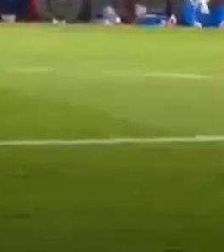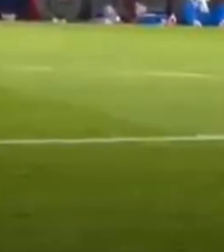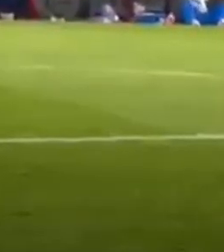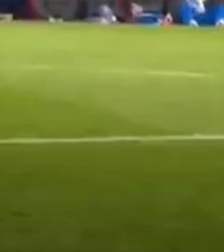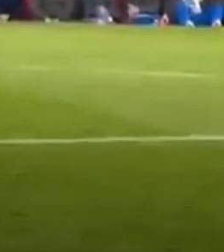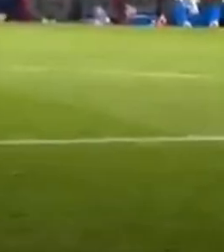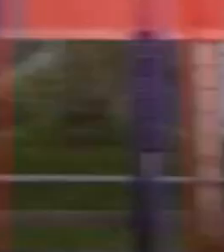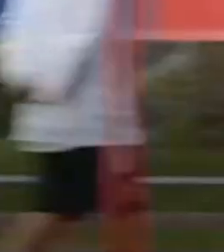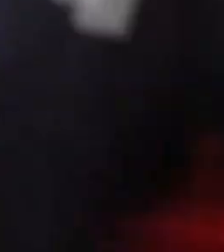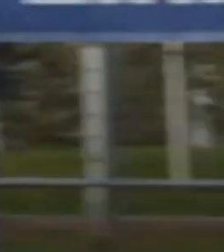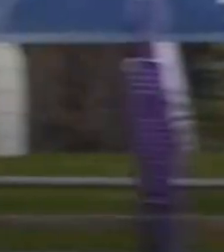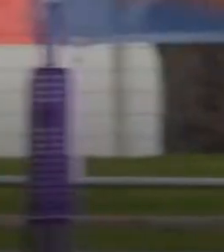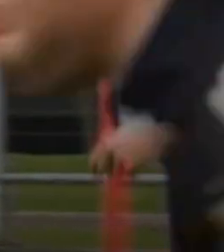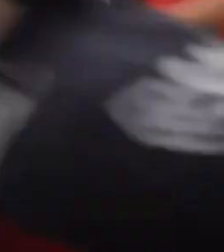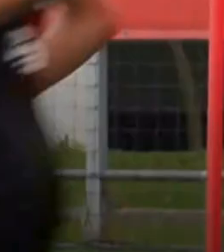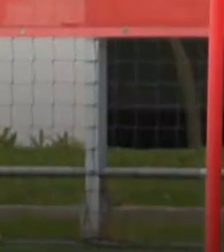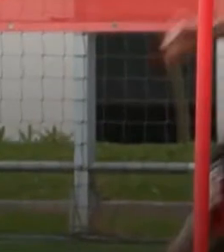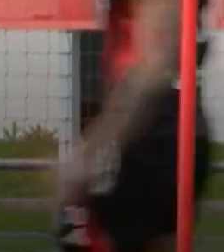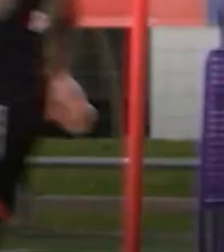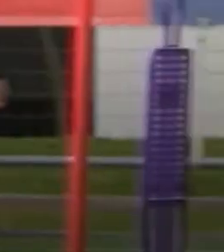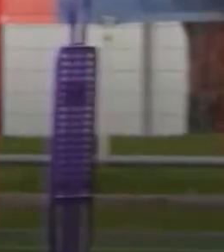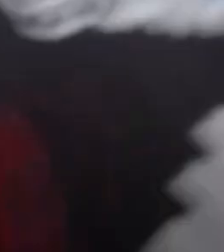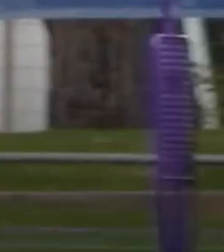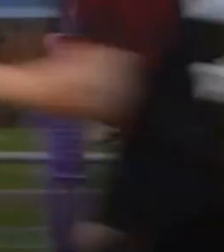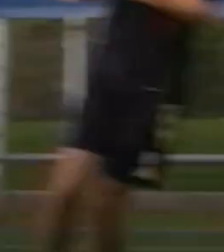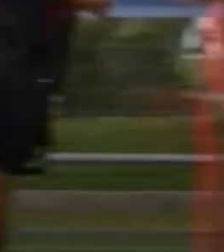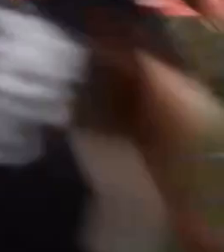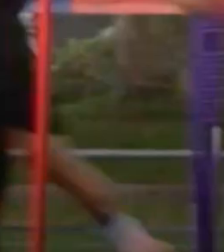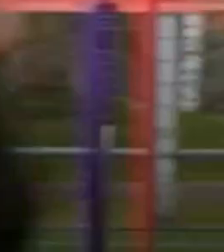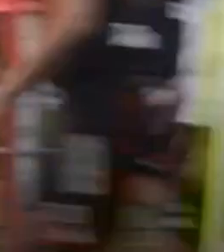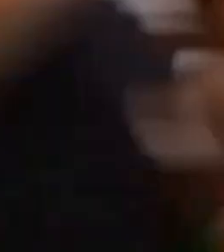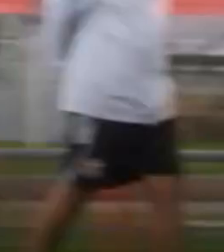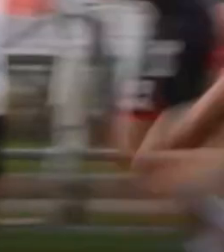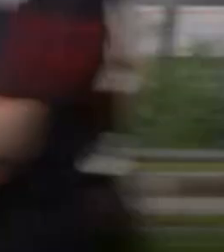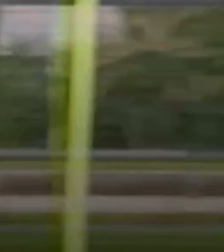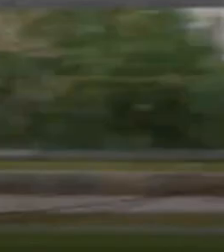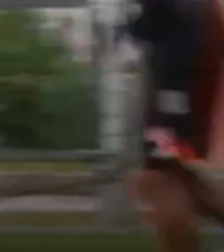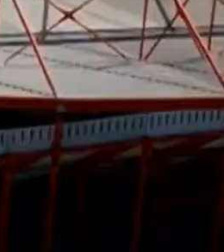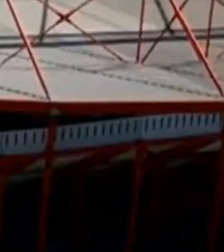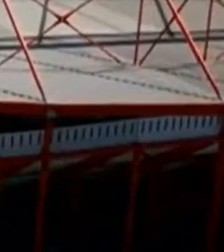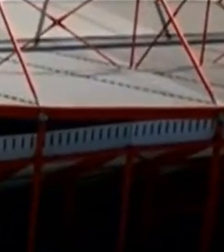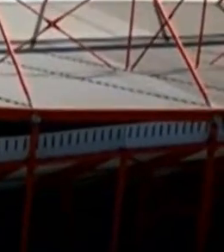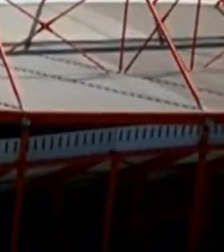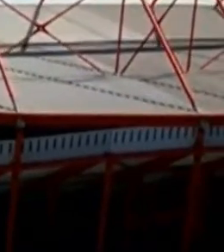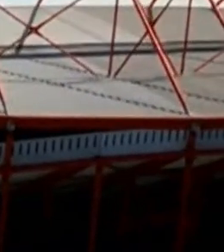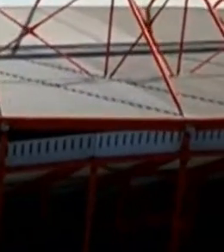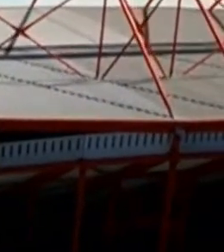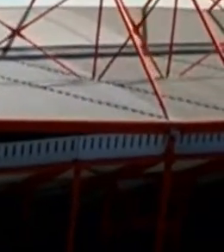Campeões. A decisão surgiu depois das acusações de abuso racial alegadamente feitas pelo jogador do Benfica.